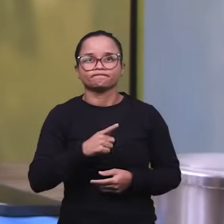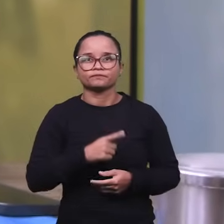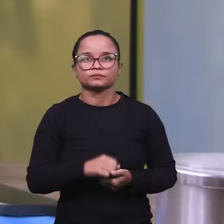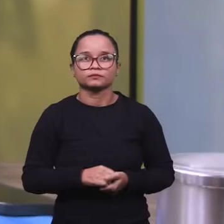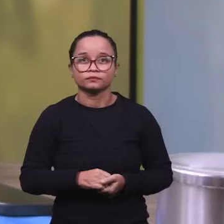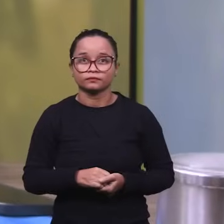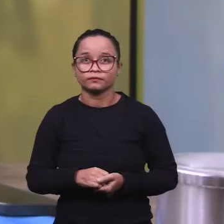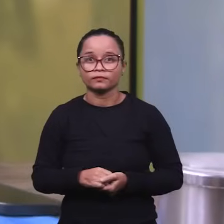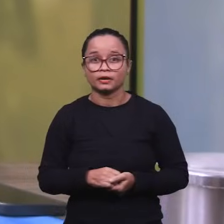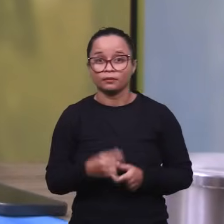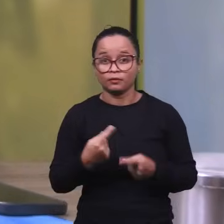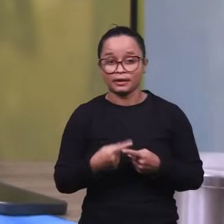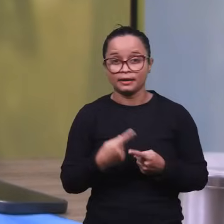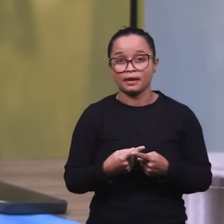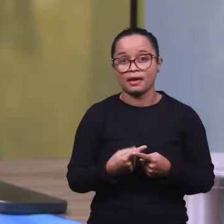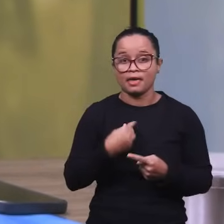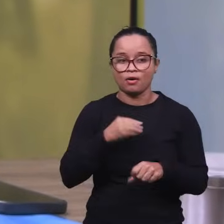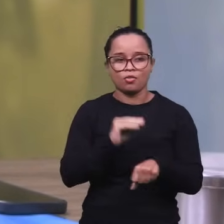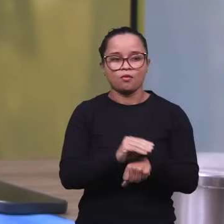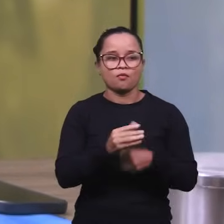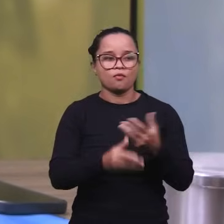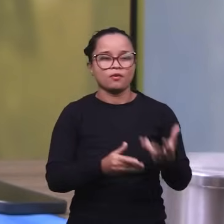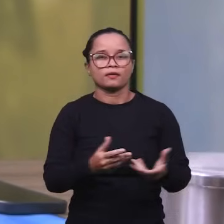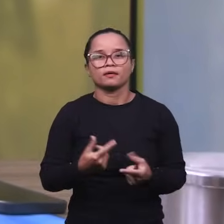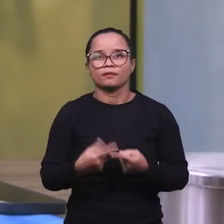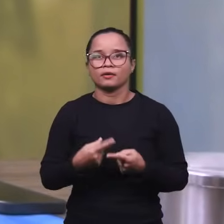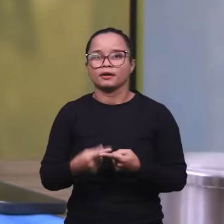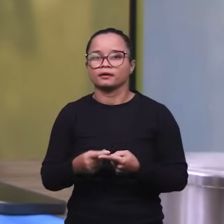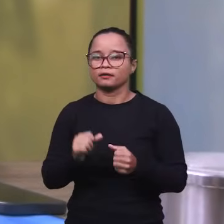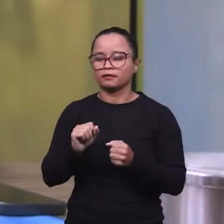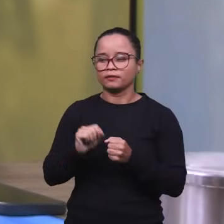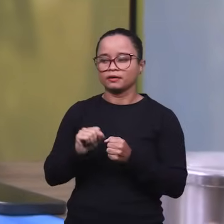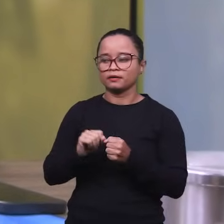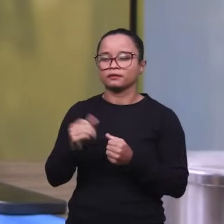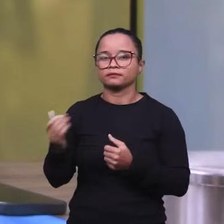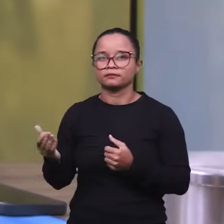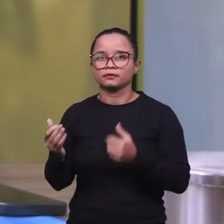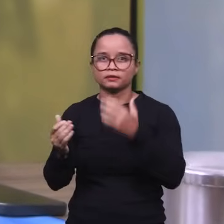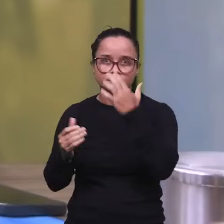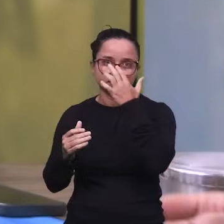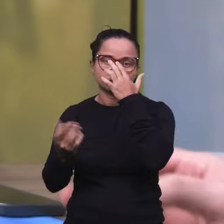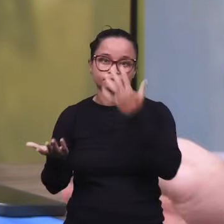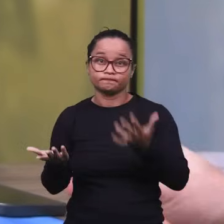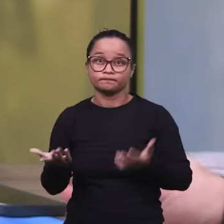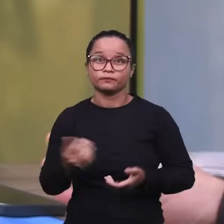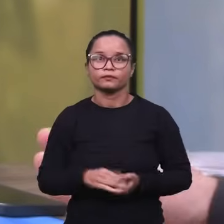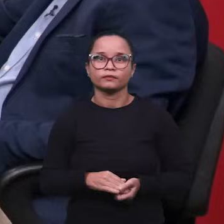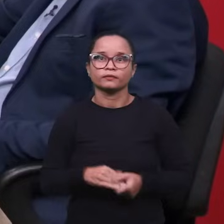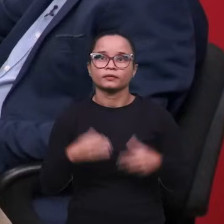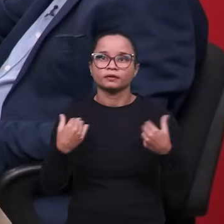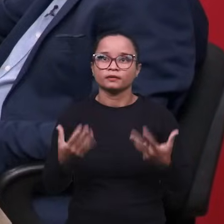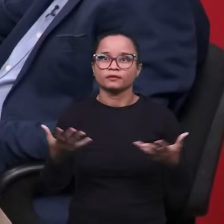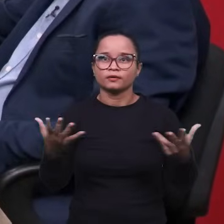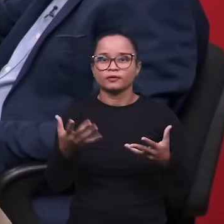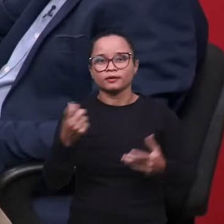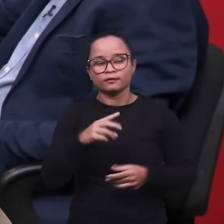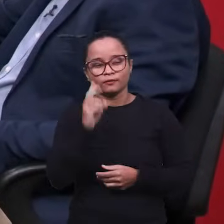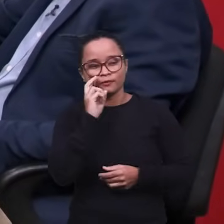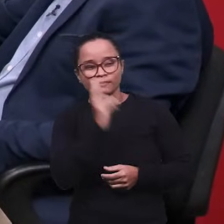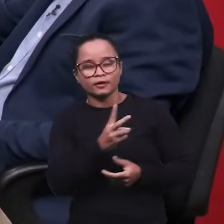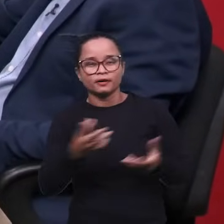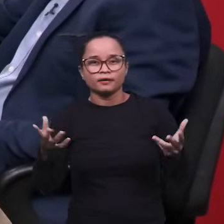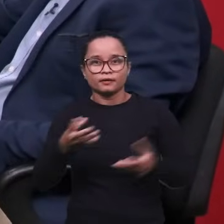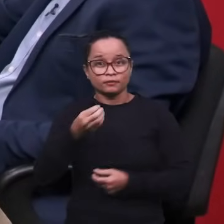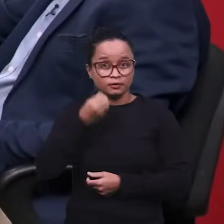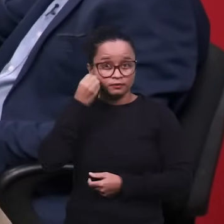A desculpa de que eu não cuidei porque eu tive que fazer, não, sinceramente, isso não existe. E do ponto de vista, e a gente fala isso,